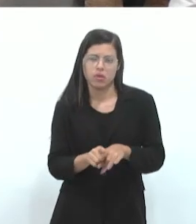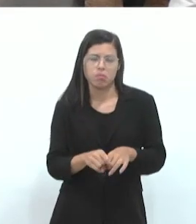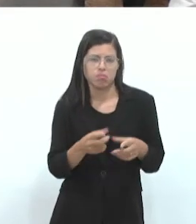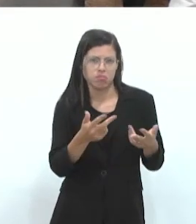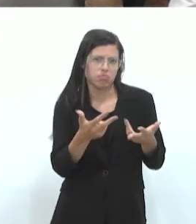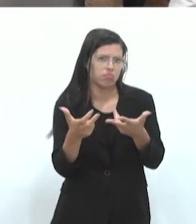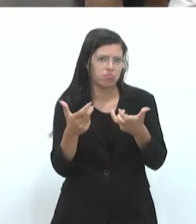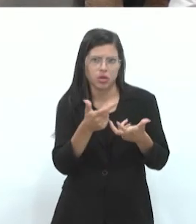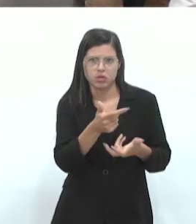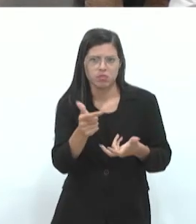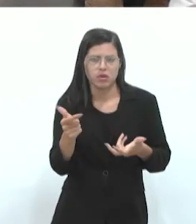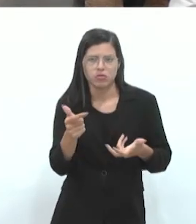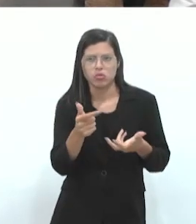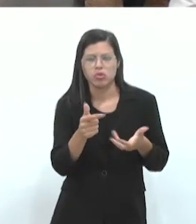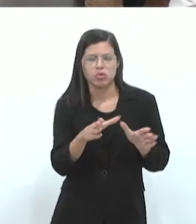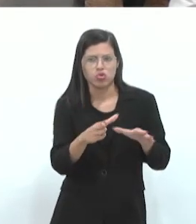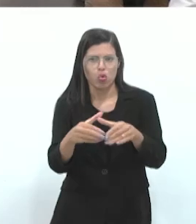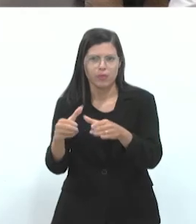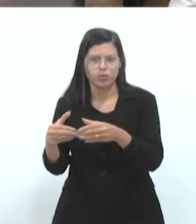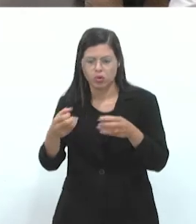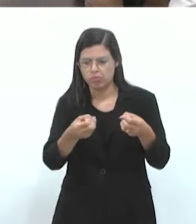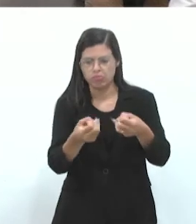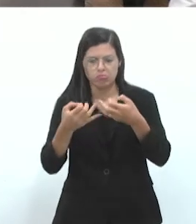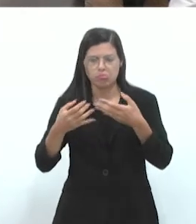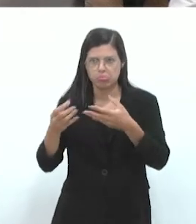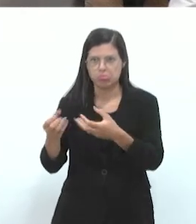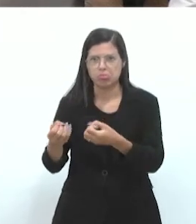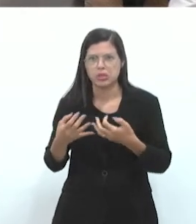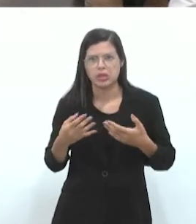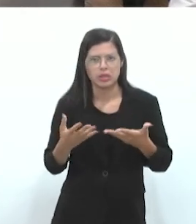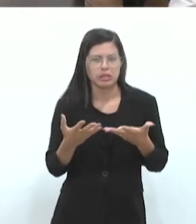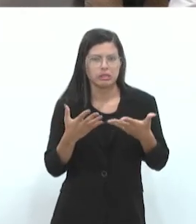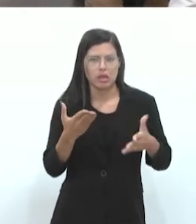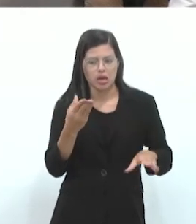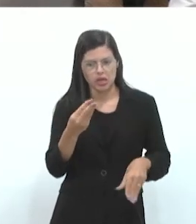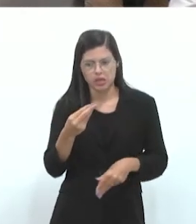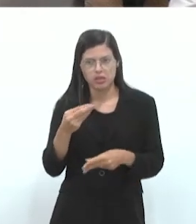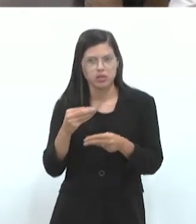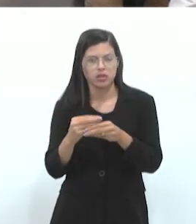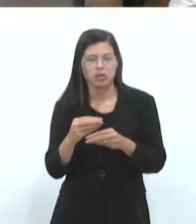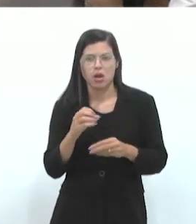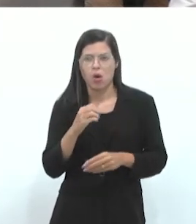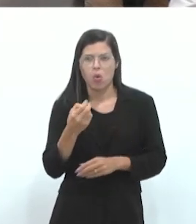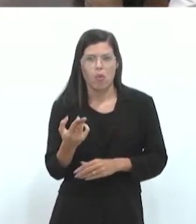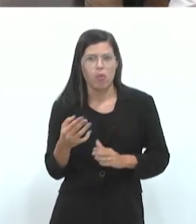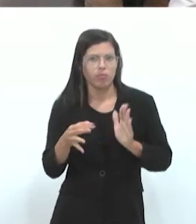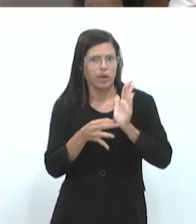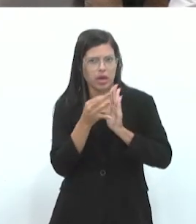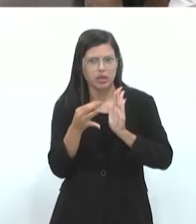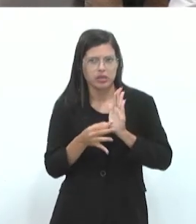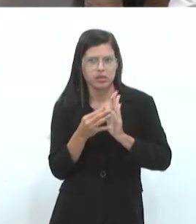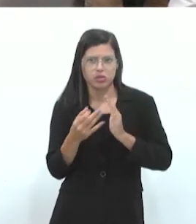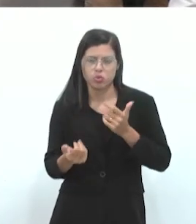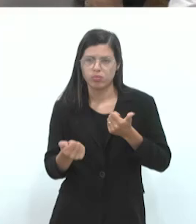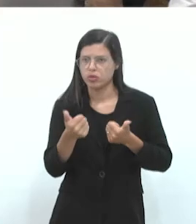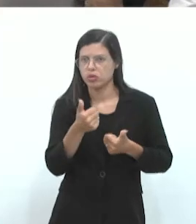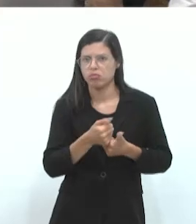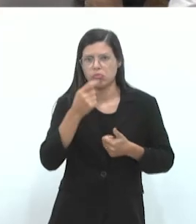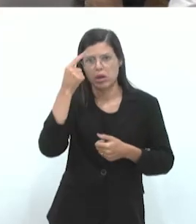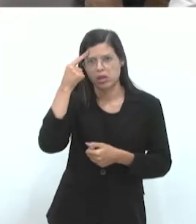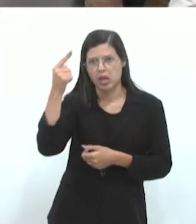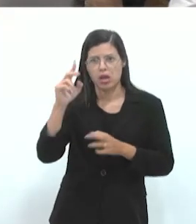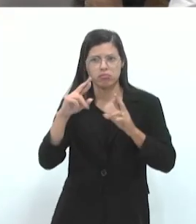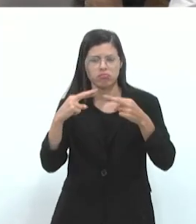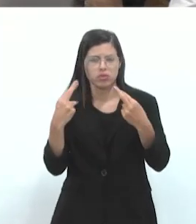o caso de acrescentar algo e incluir no parecer para um eventual substitutivo já alguma ideia que surja da reunião, a